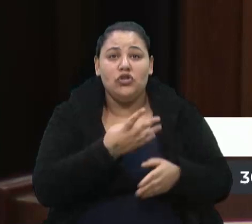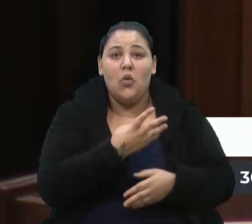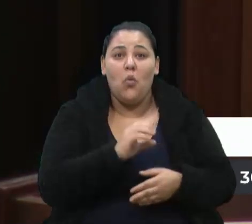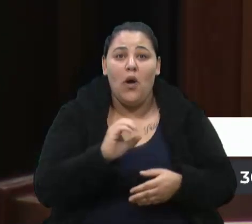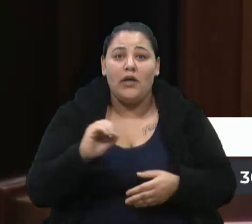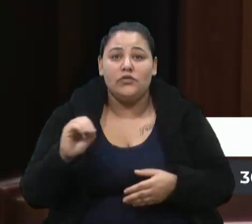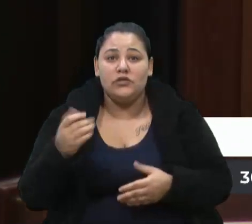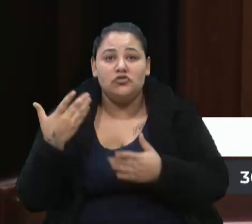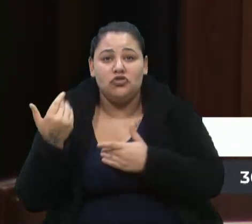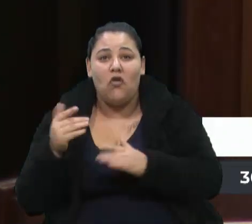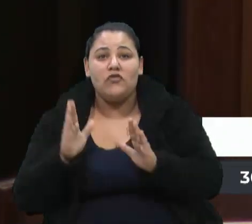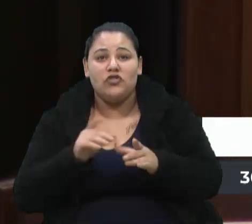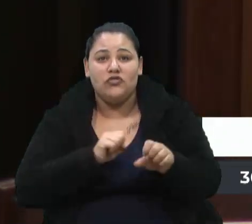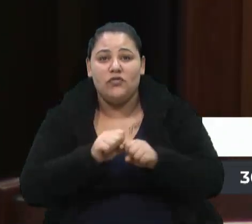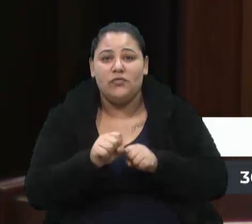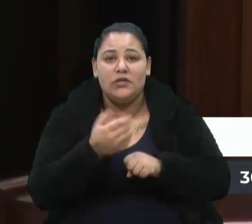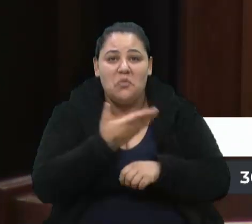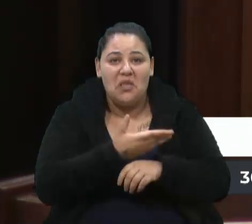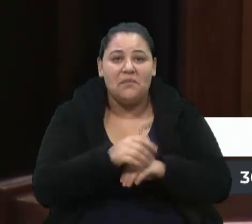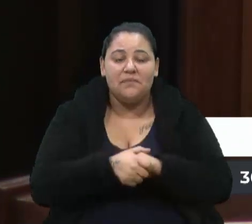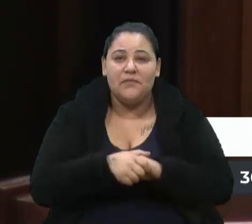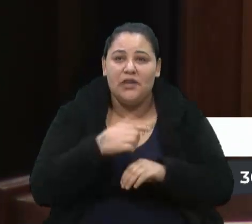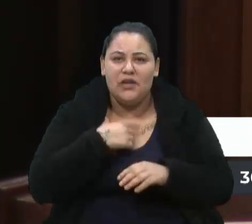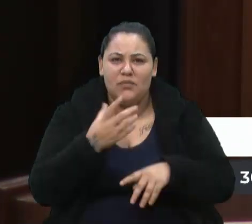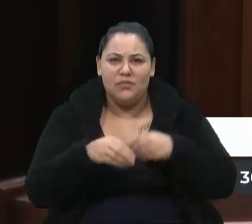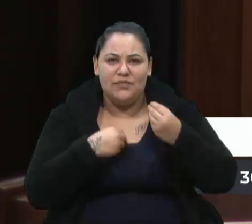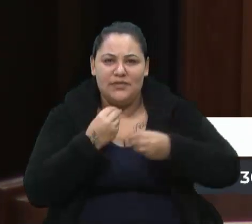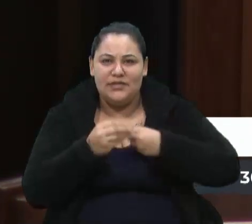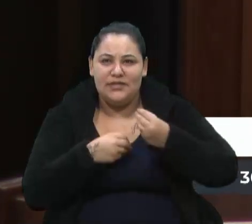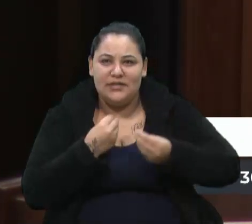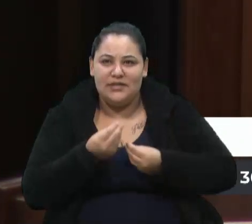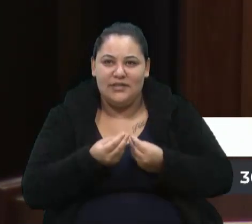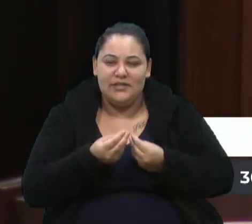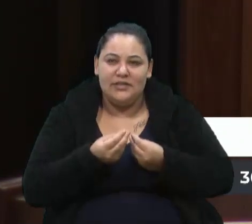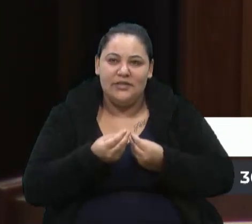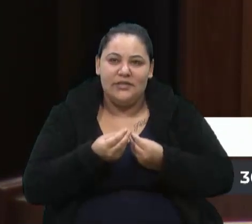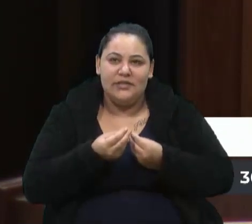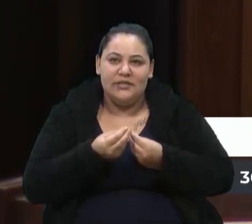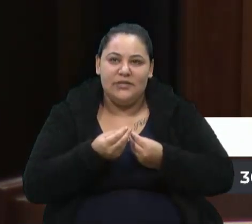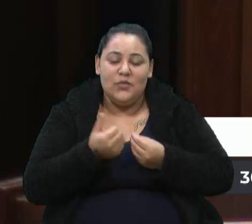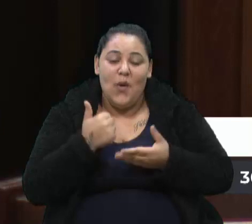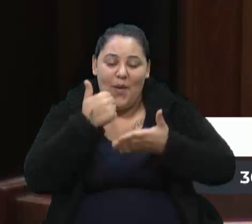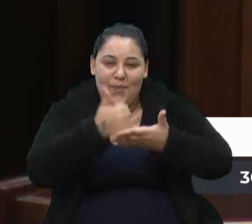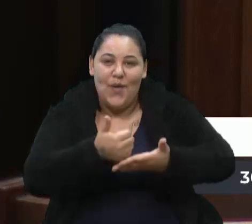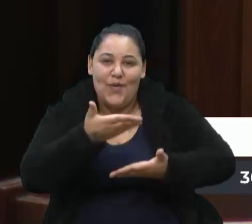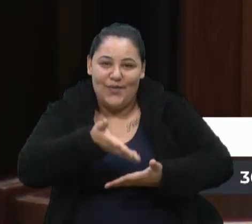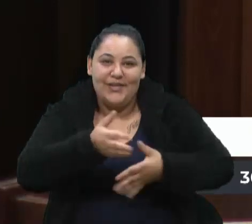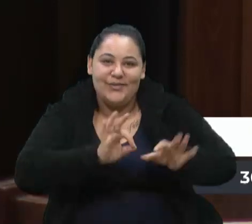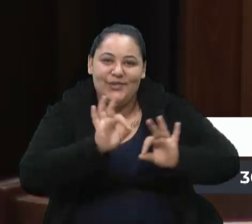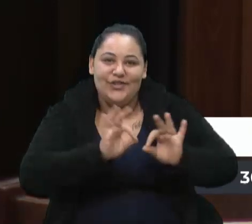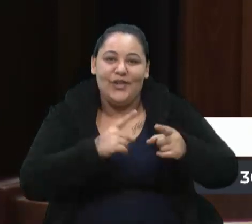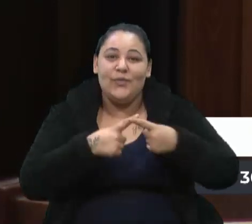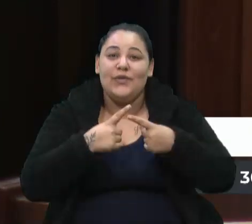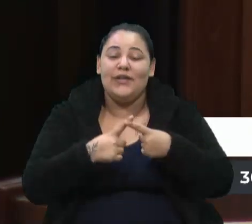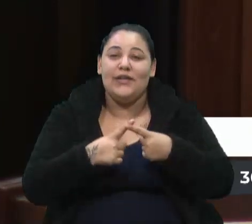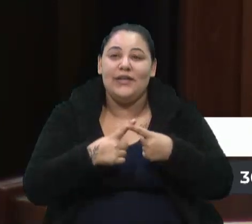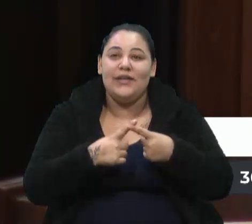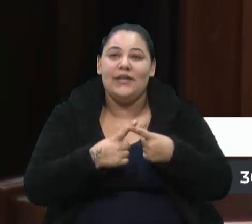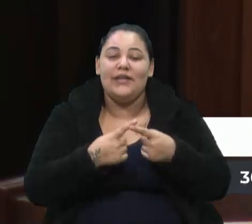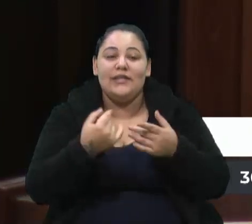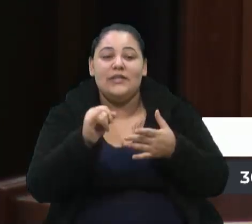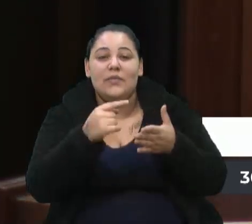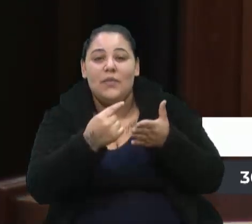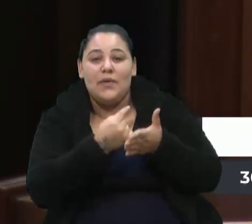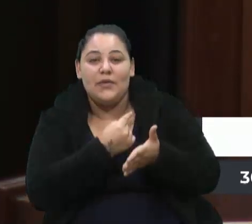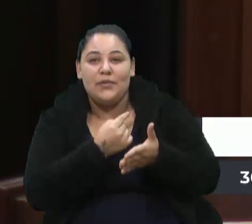informação ali eu me sinto uma espécie de intermediador nem voluntário do Projeto Pescar porque quando me pedem